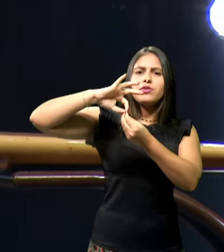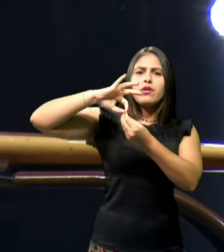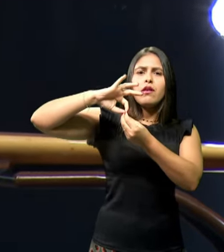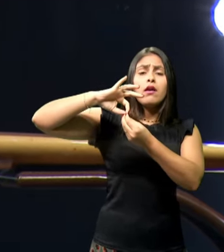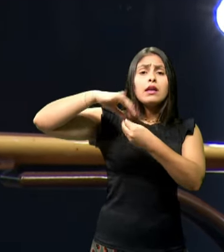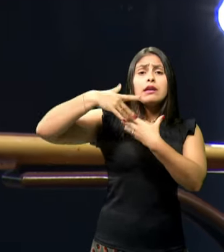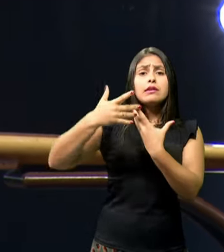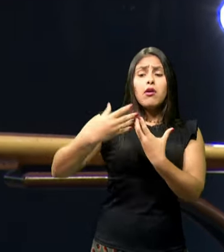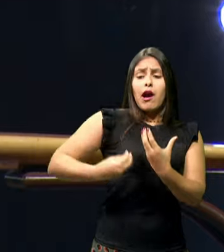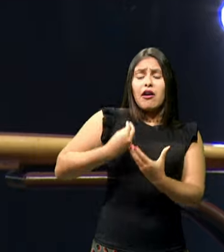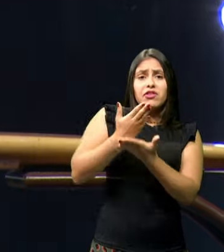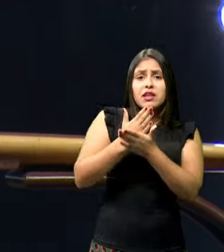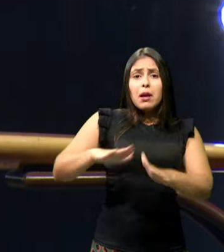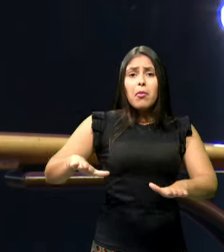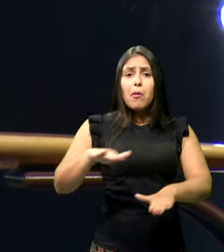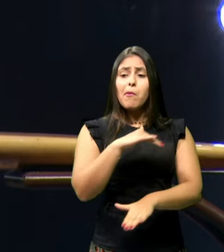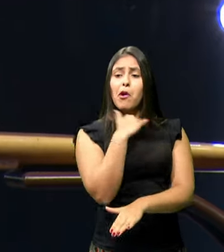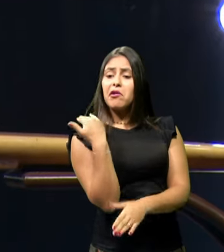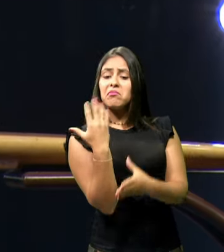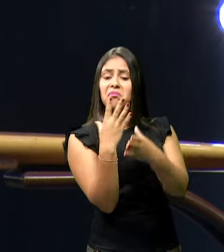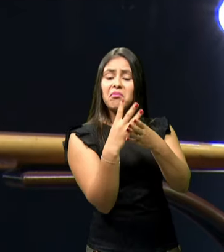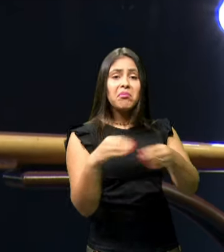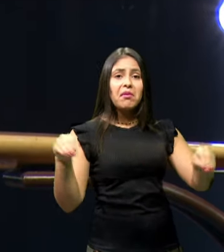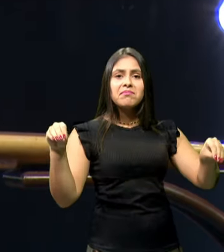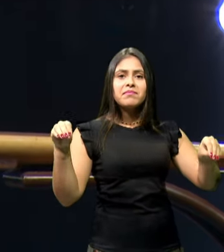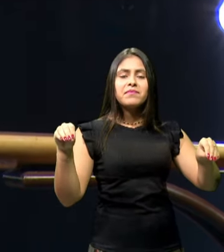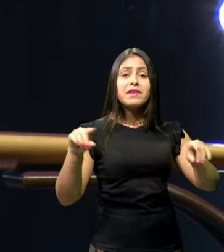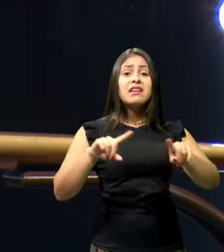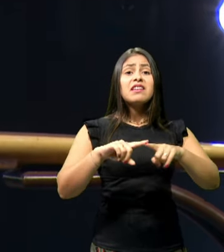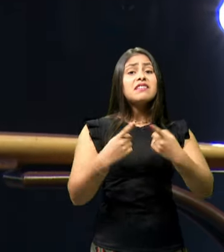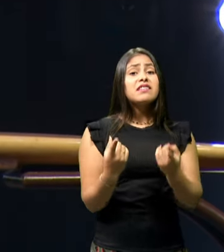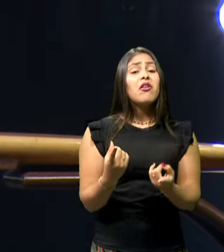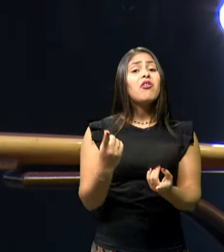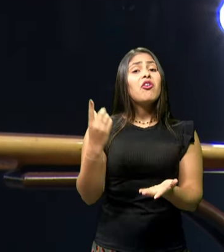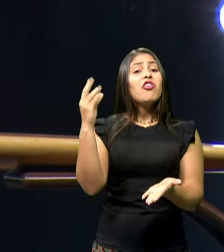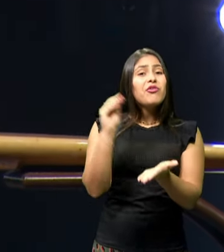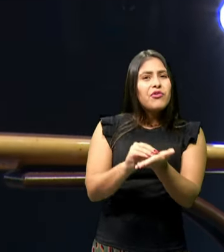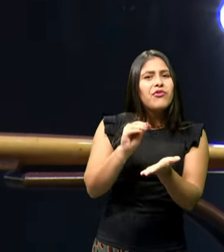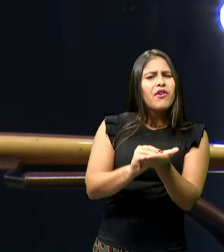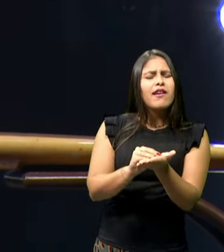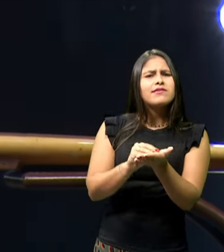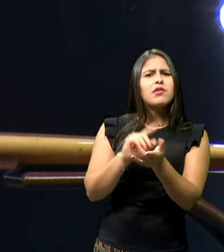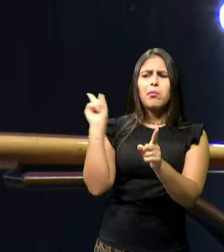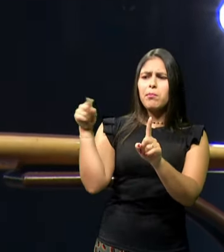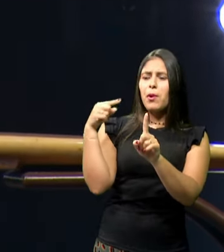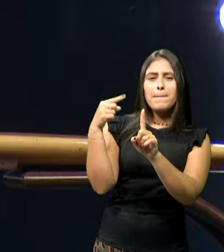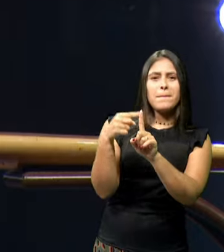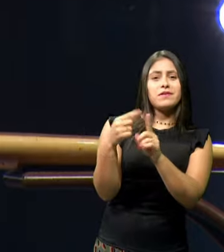pó. Nesse mesmo dia, perecem todos os seus desígnios.